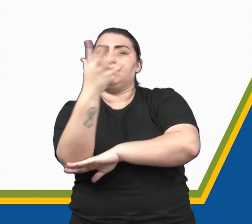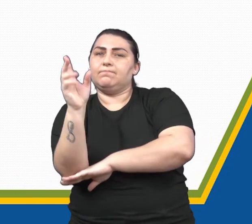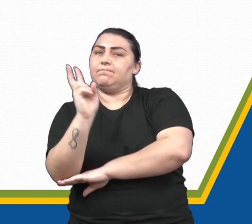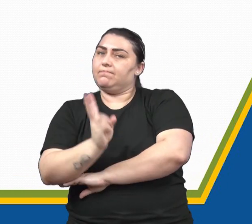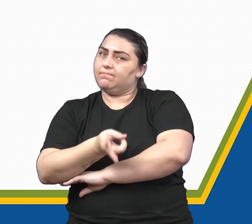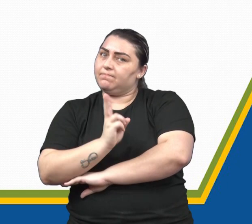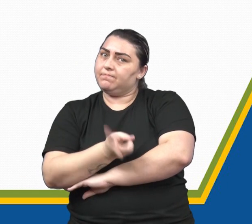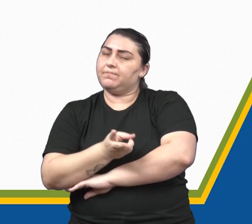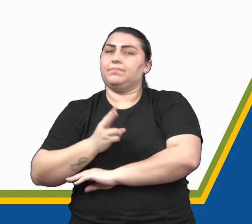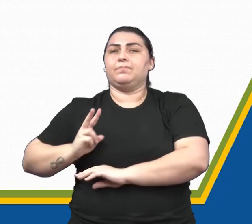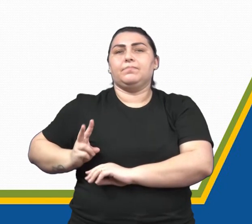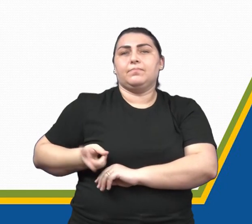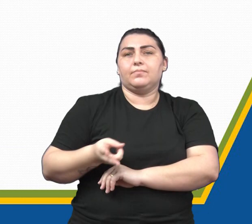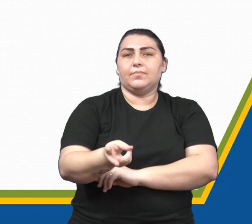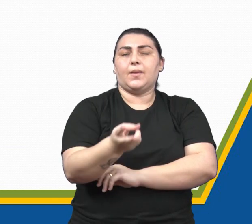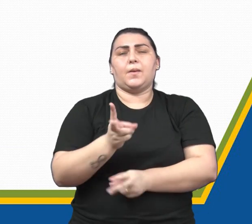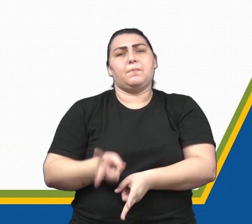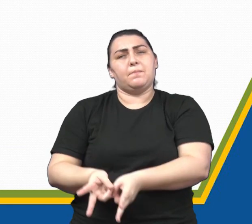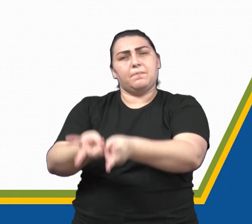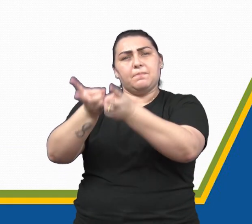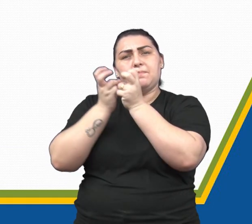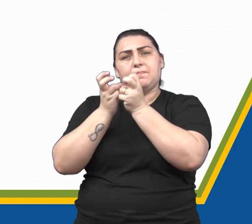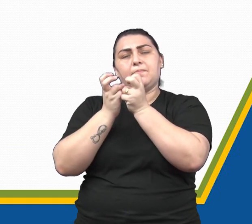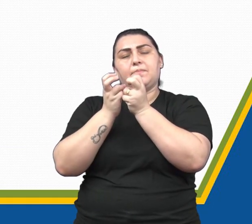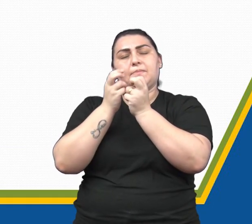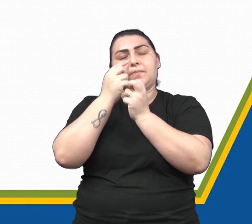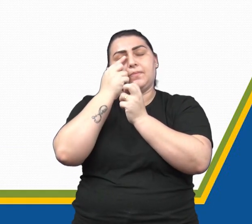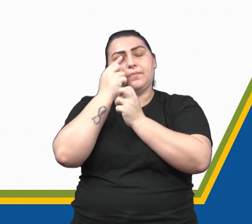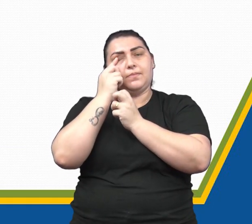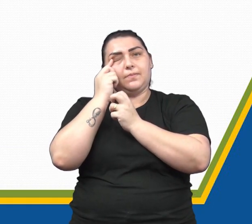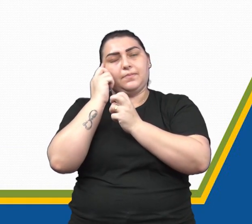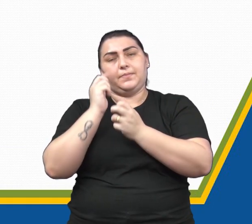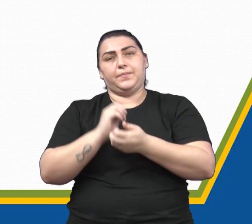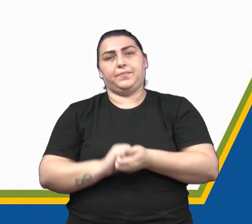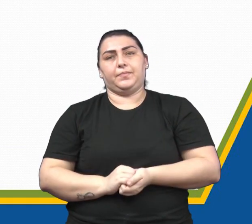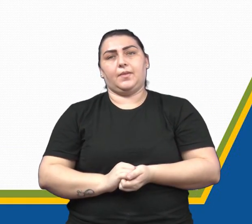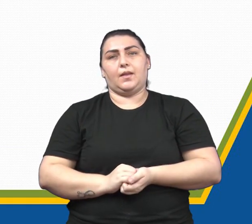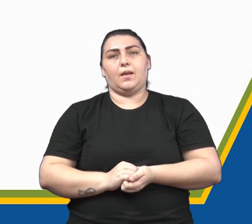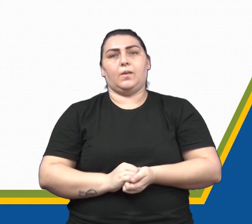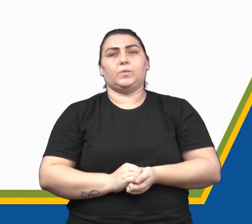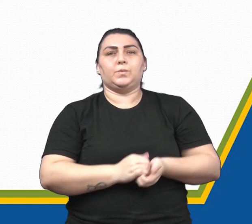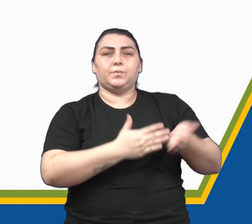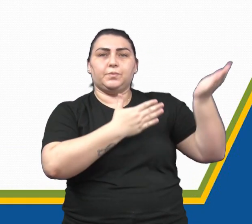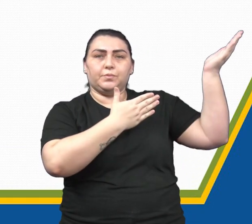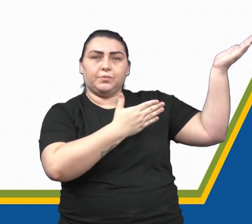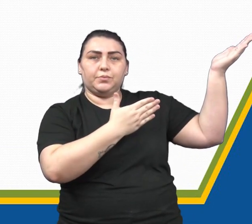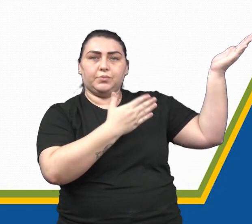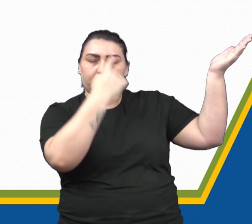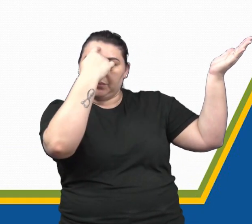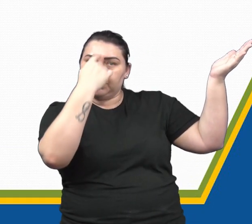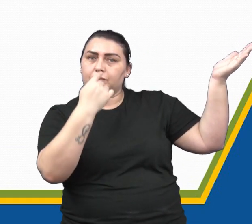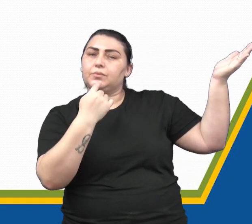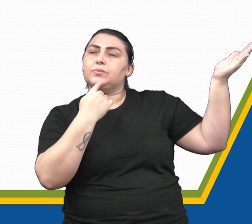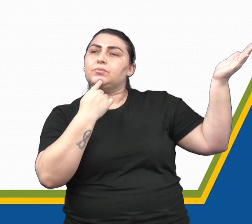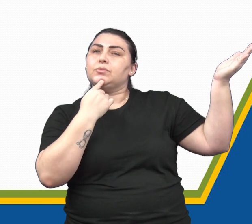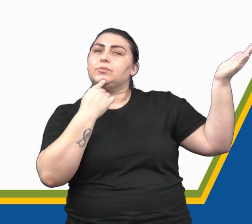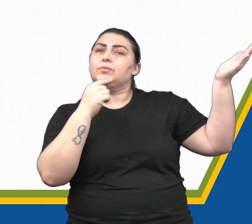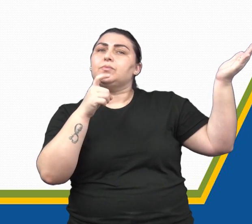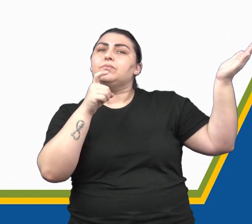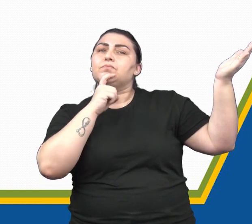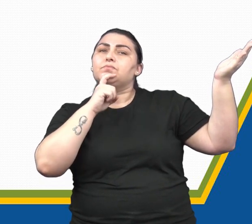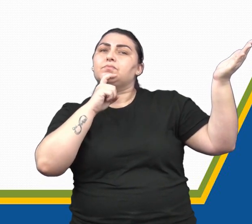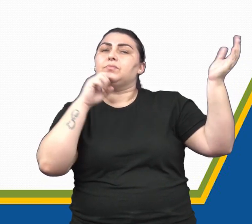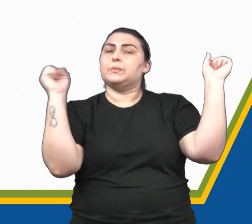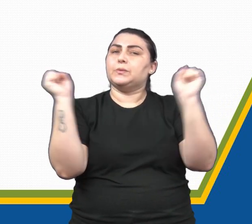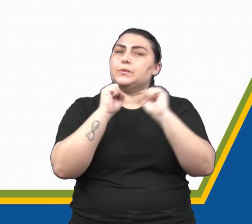Dando continuidade, vocês podemos perceber a ideia daqui das florestas. Eu falei para vocês. Olha a parte aí do inverno. Todas as folhas caíram, tá? Porque